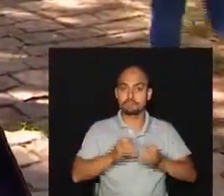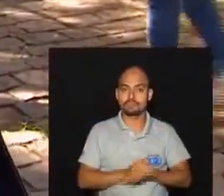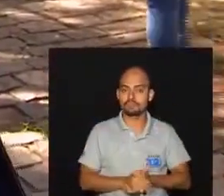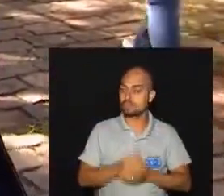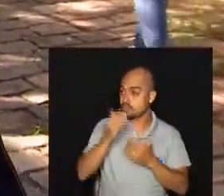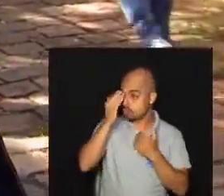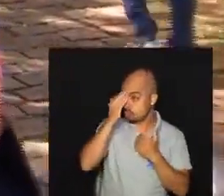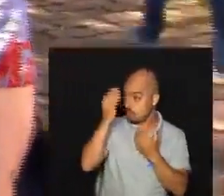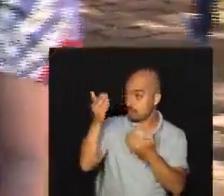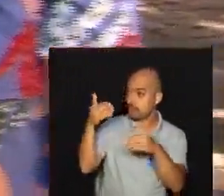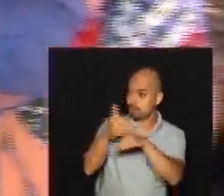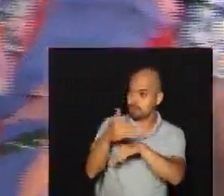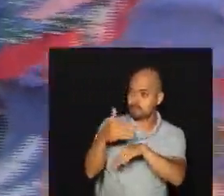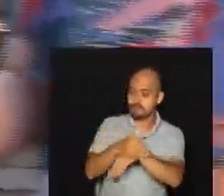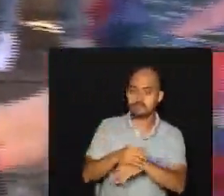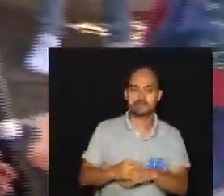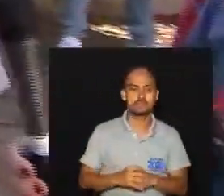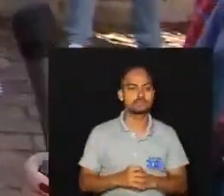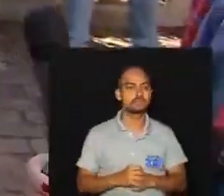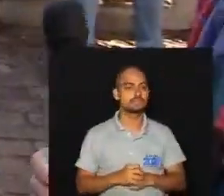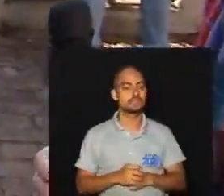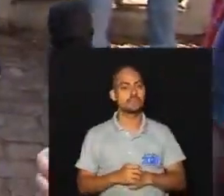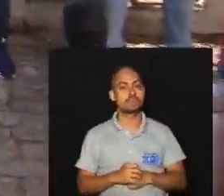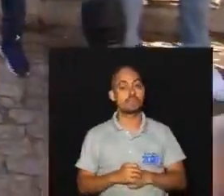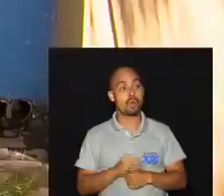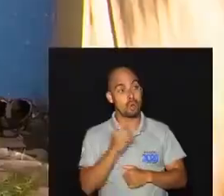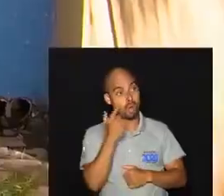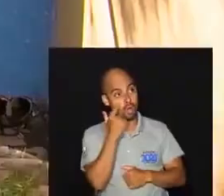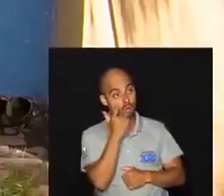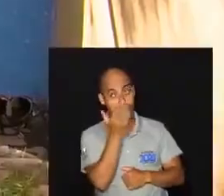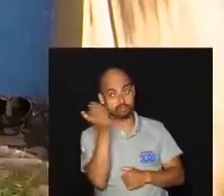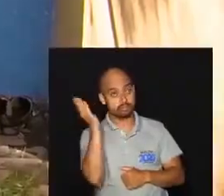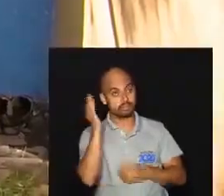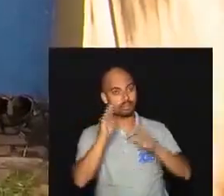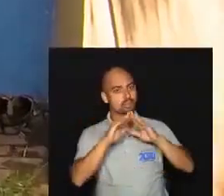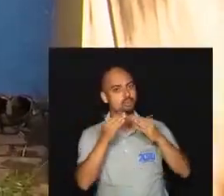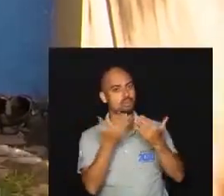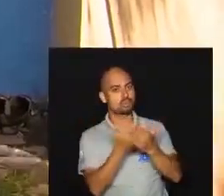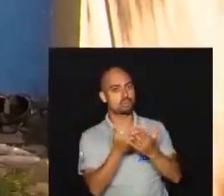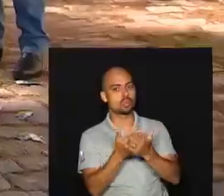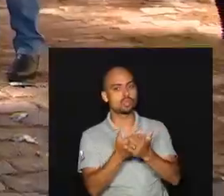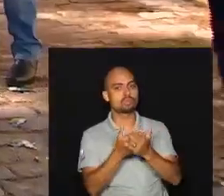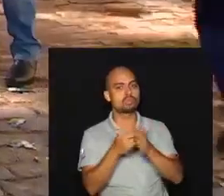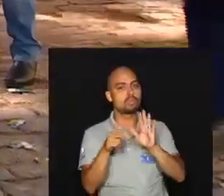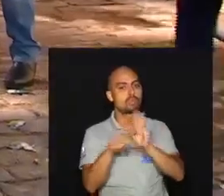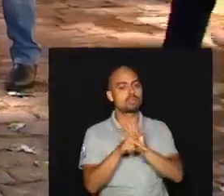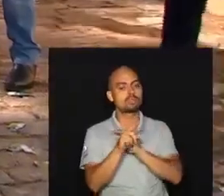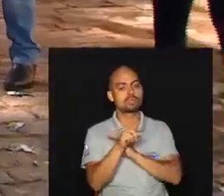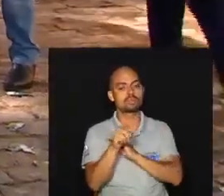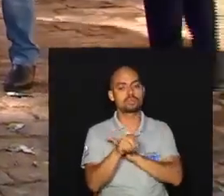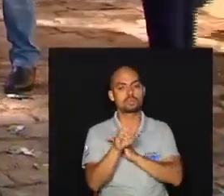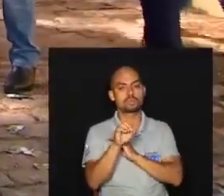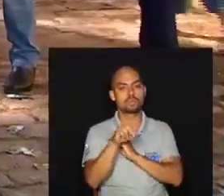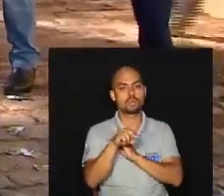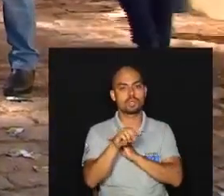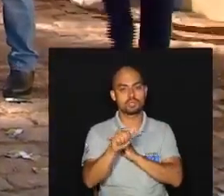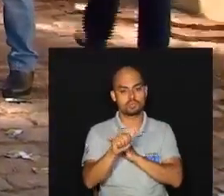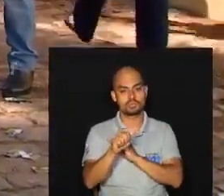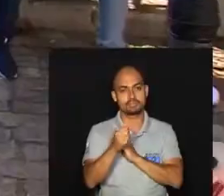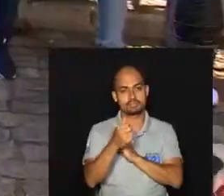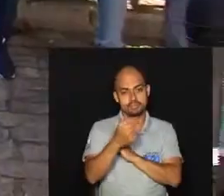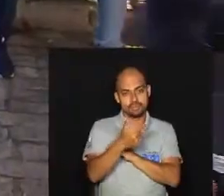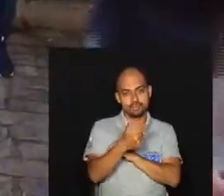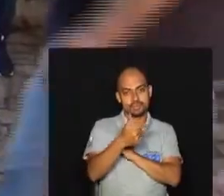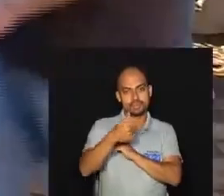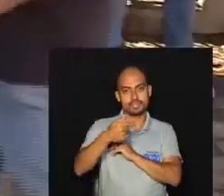Muito obrigado pela participação. Imagina. E olha só, essa escola, só reforçando, pertence à Zona 274,